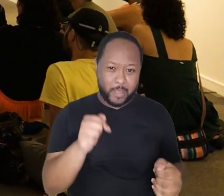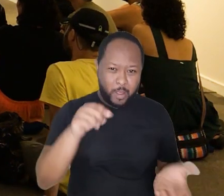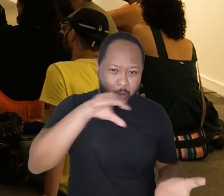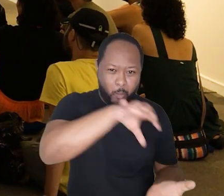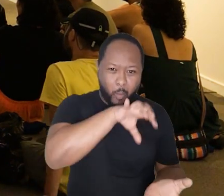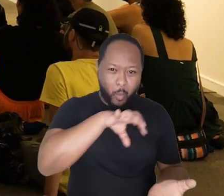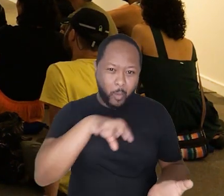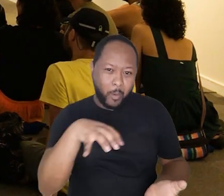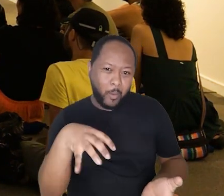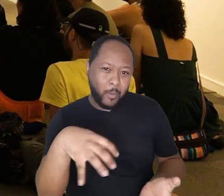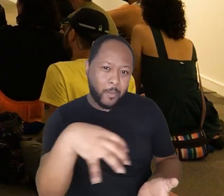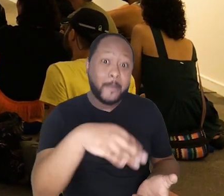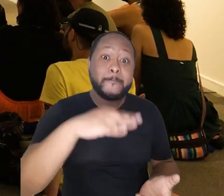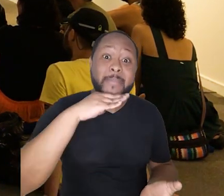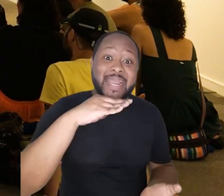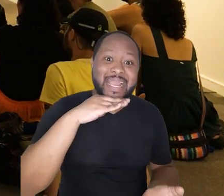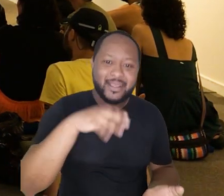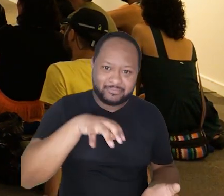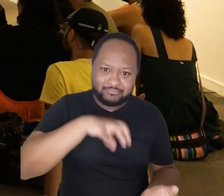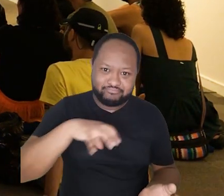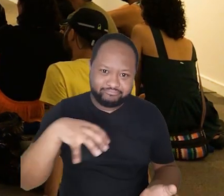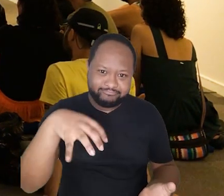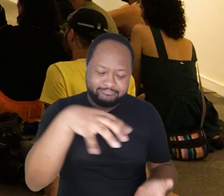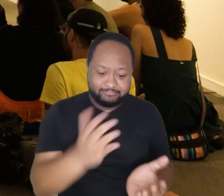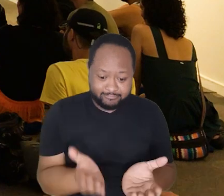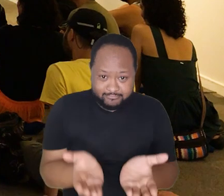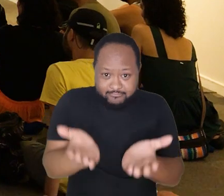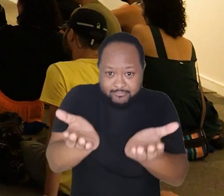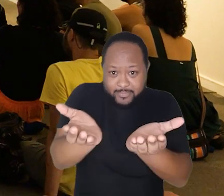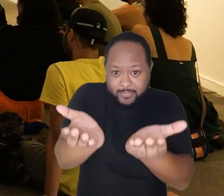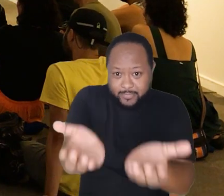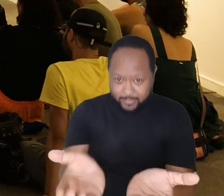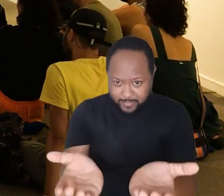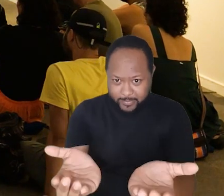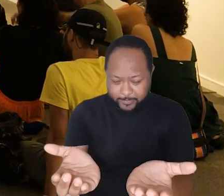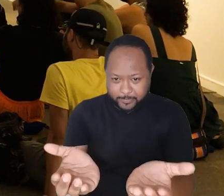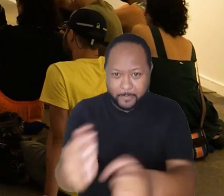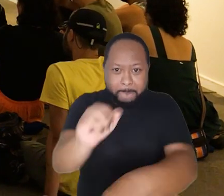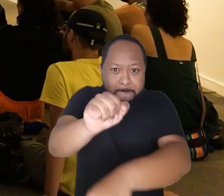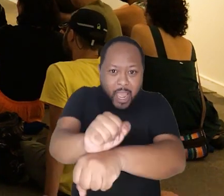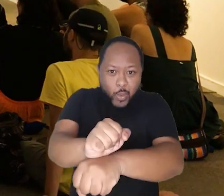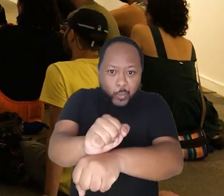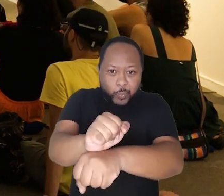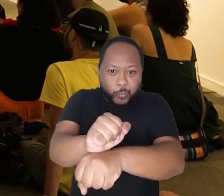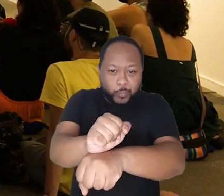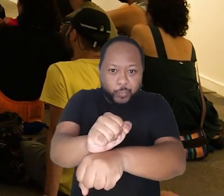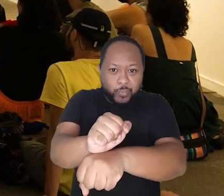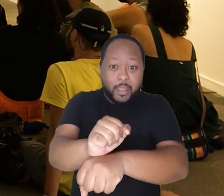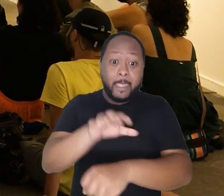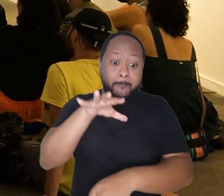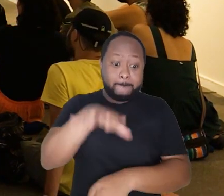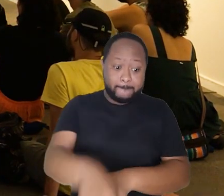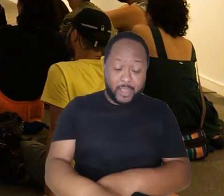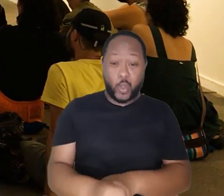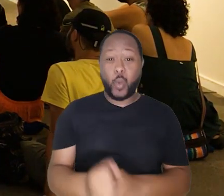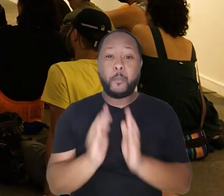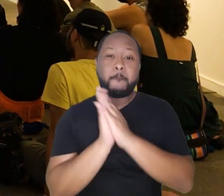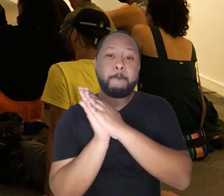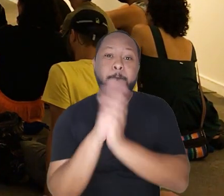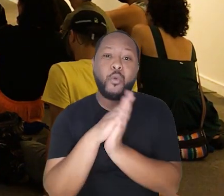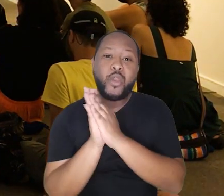cumbuquinha de manga. Ele deixou ela bem paradinha assim, e aí ele pegou uma boneca de